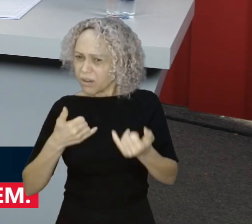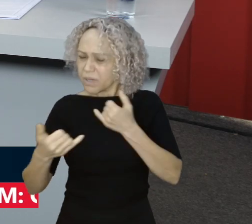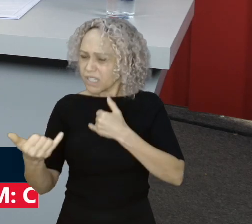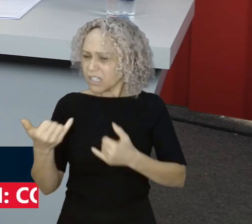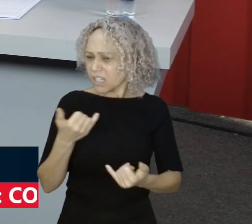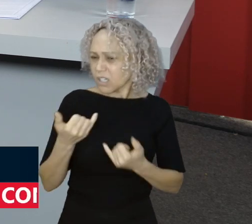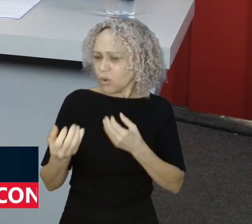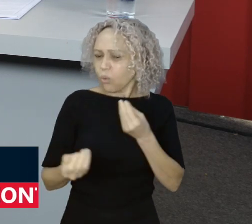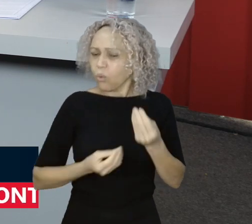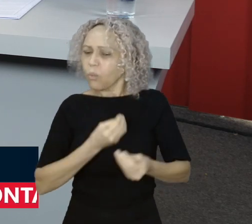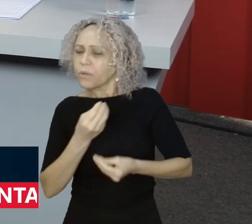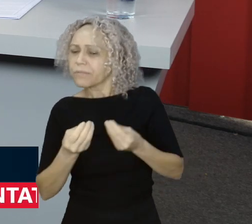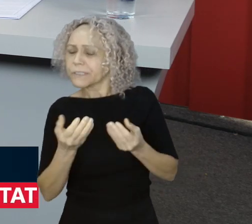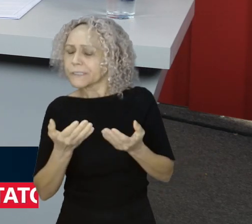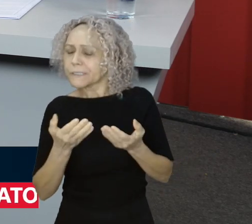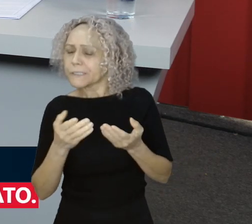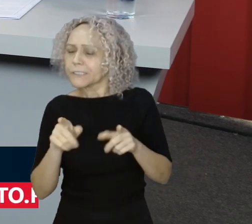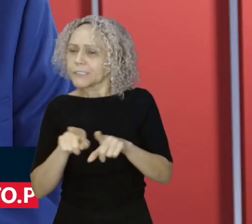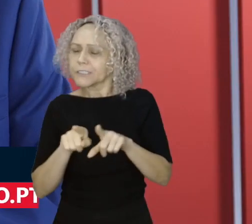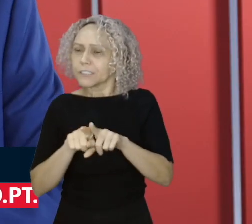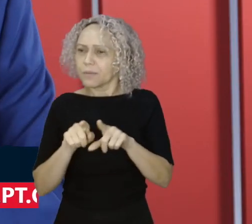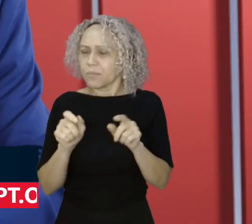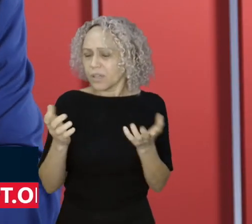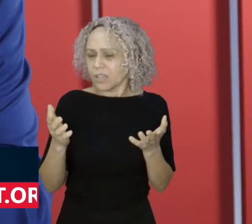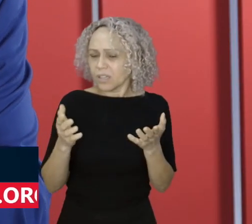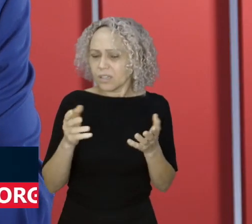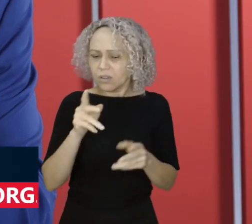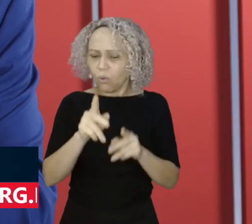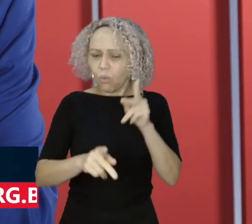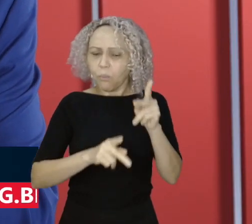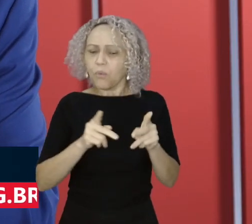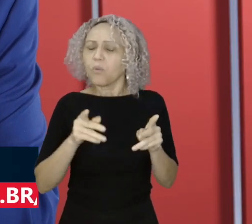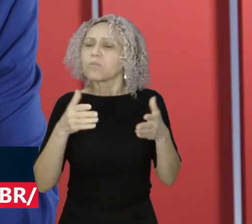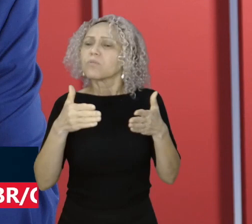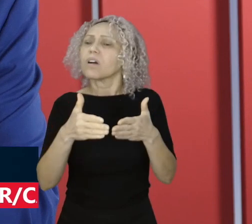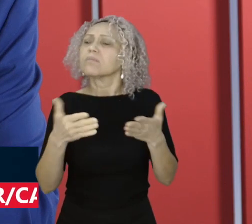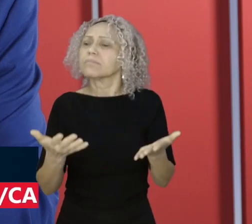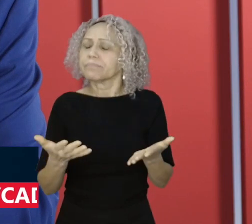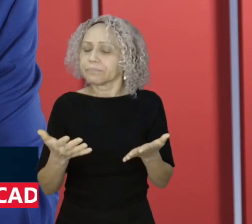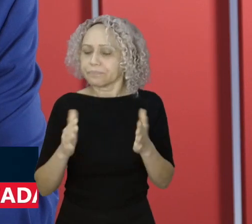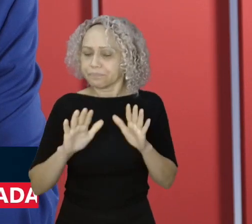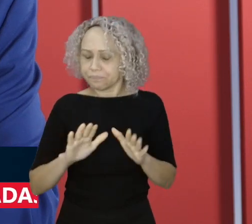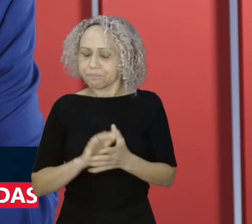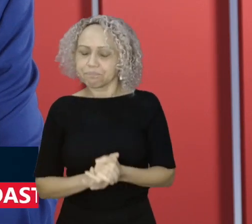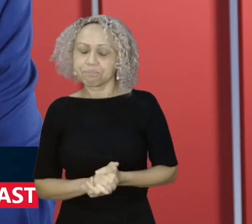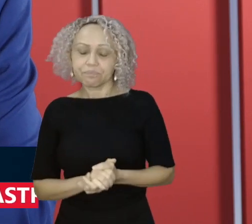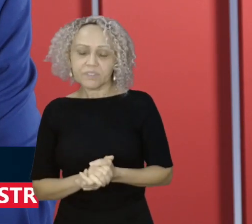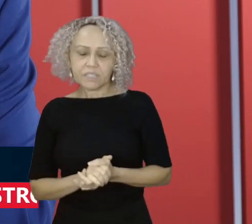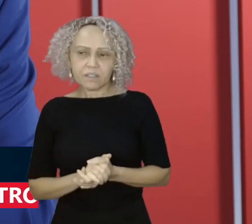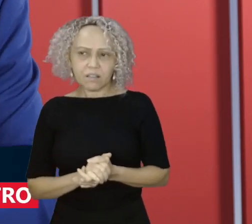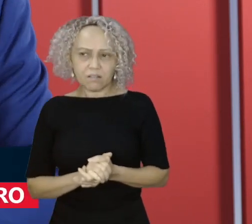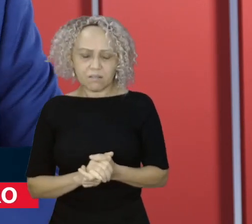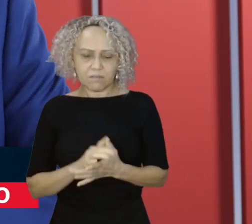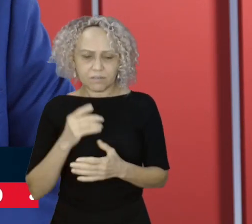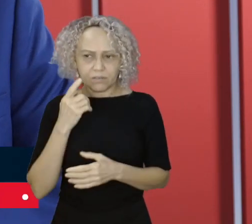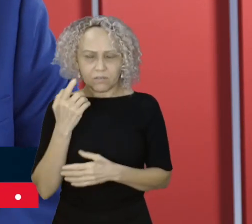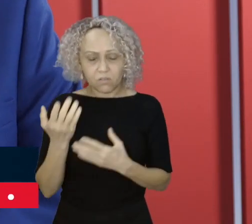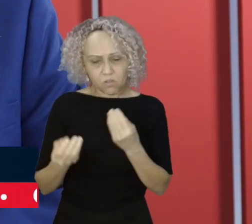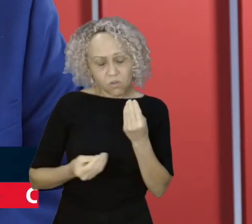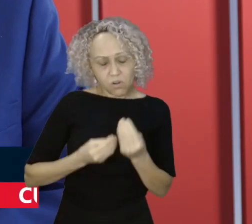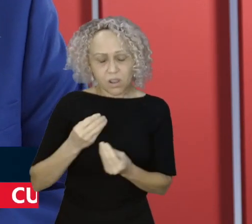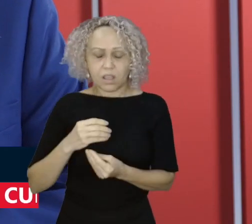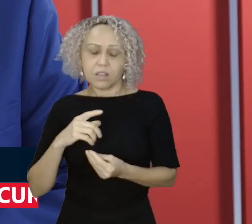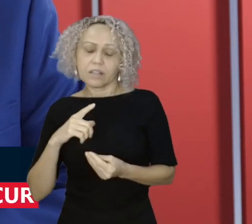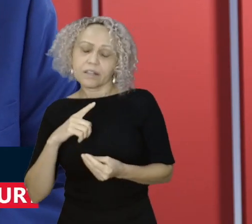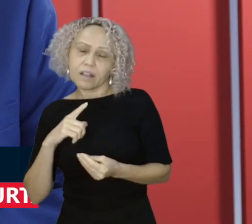é, o público-alvo, na verdade, a gente não pode, de certa forma, hierarquizar e dizer assim, há pessoas